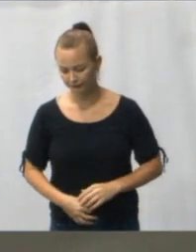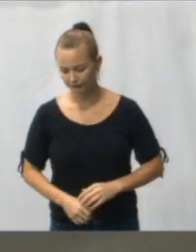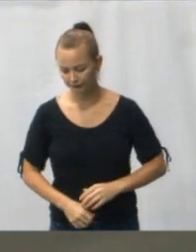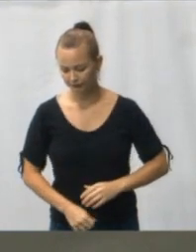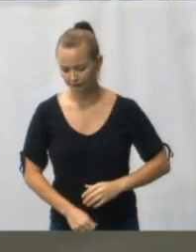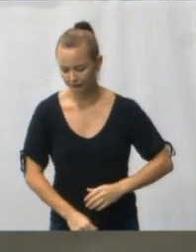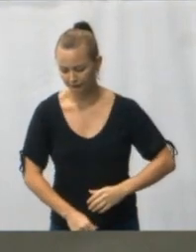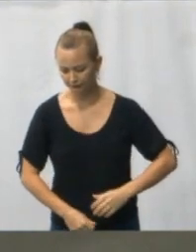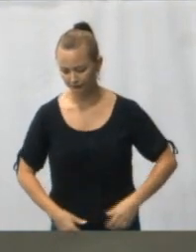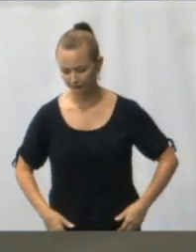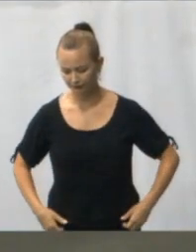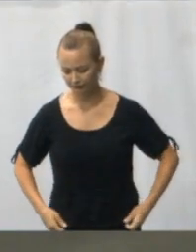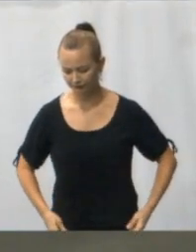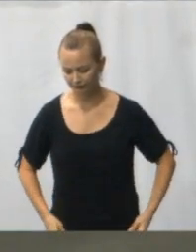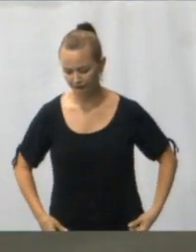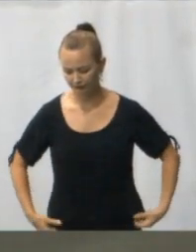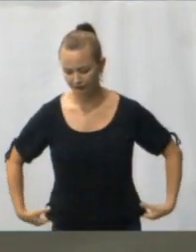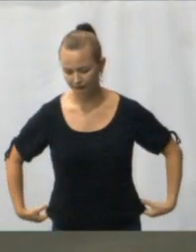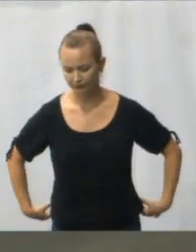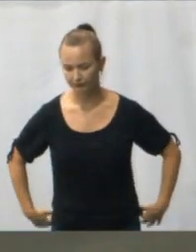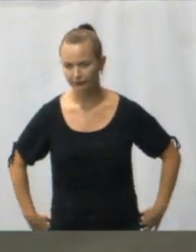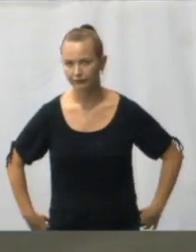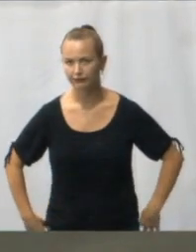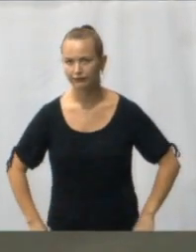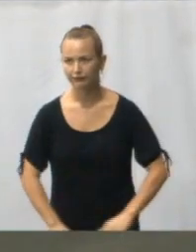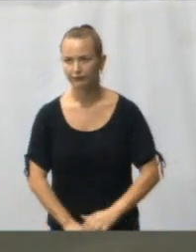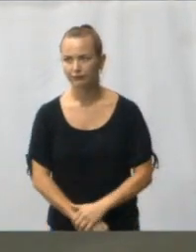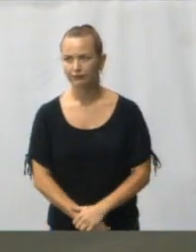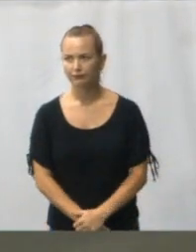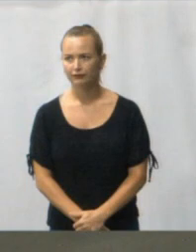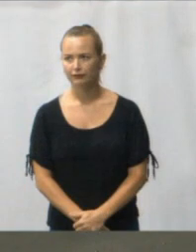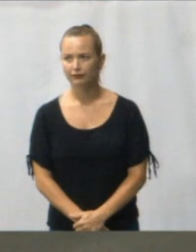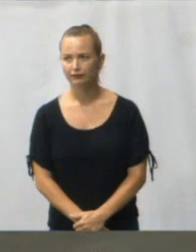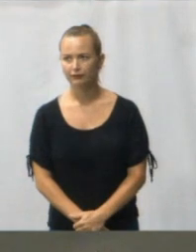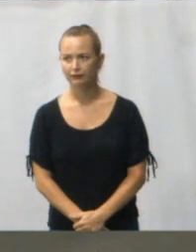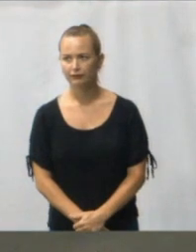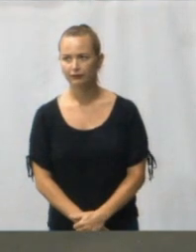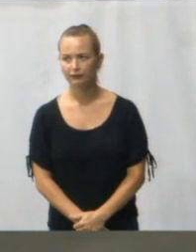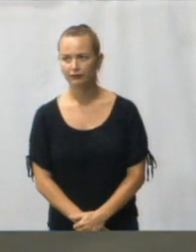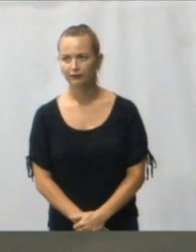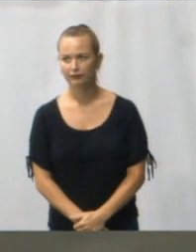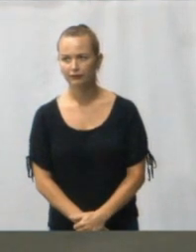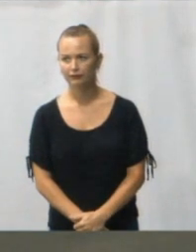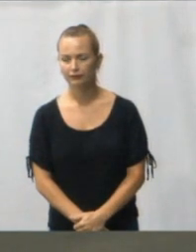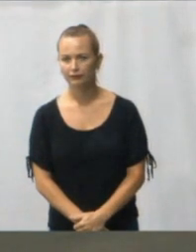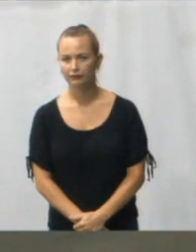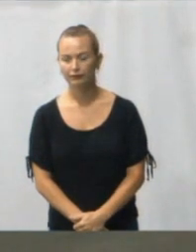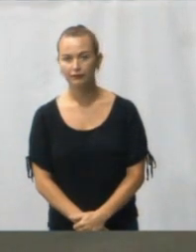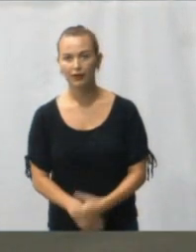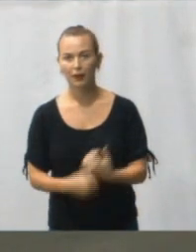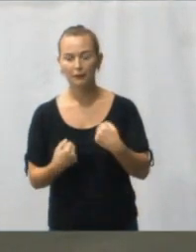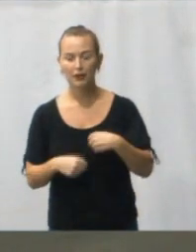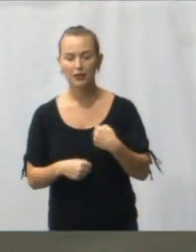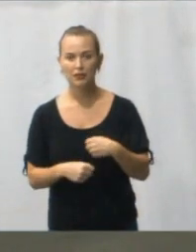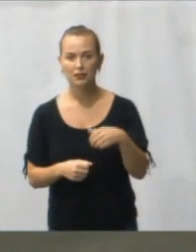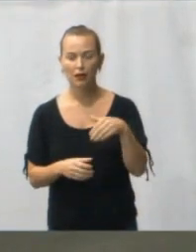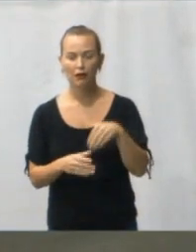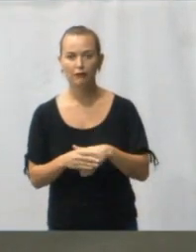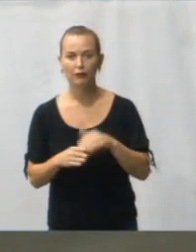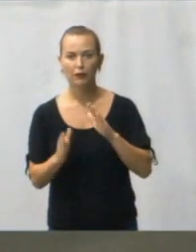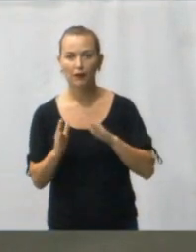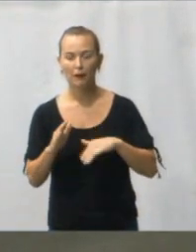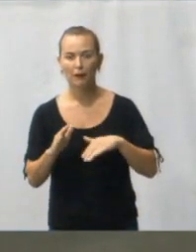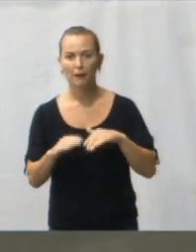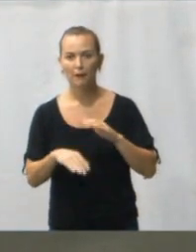Vereadores, está sendo constatado aqui que precisava de mais um voto para urgentíssima.